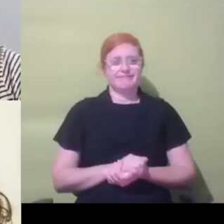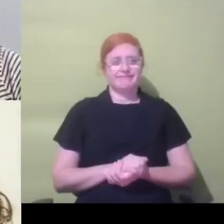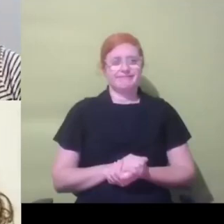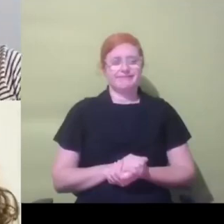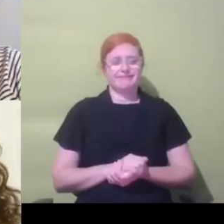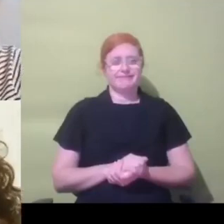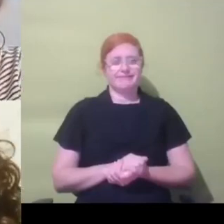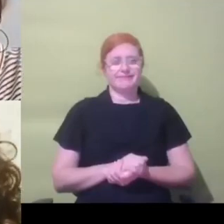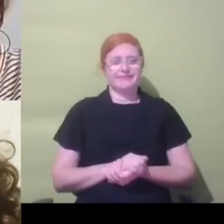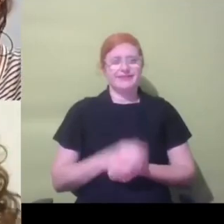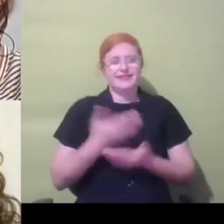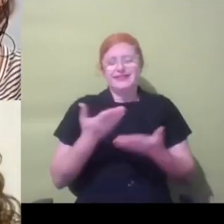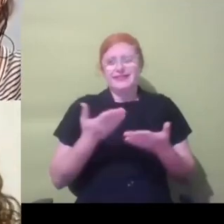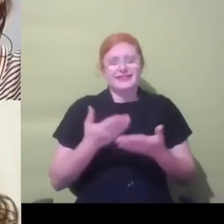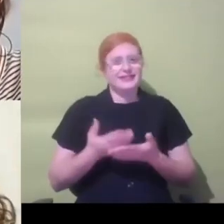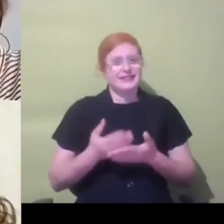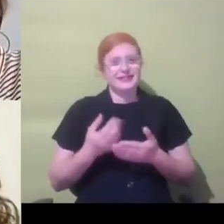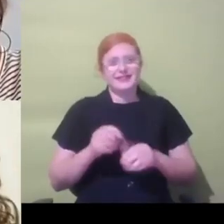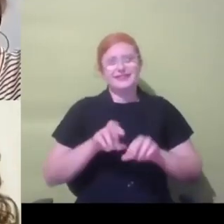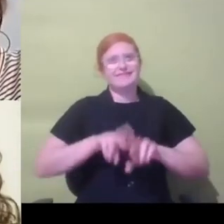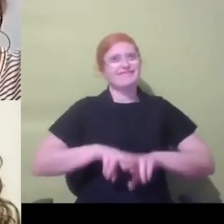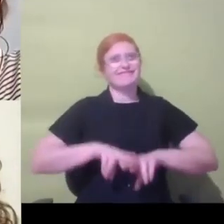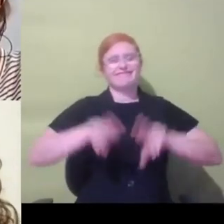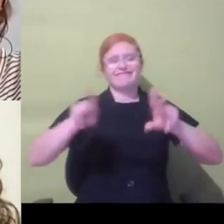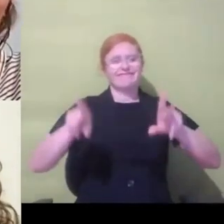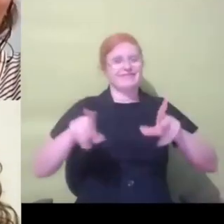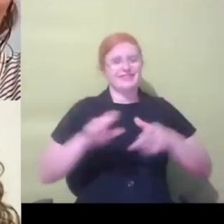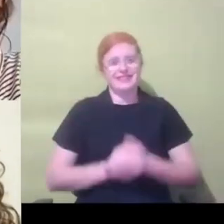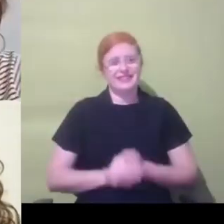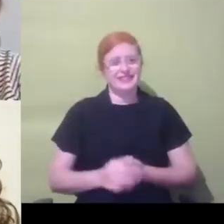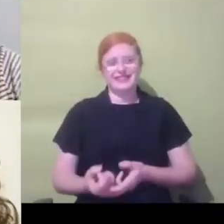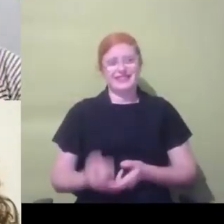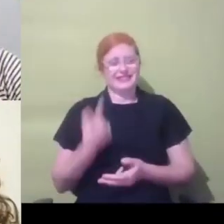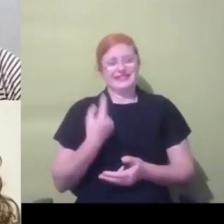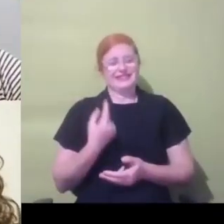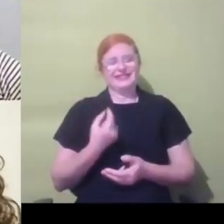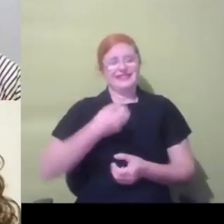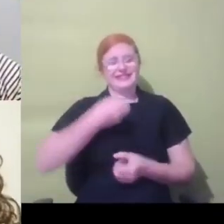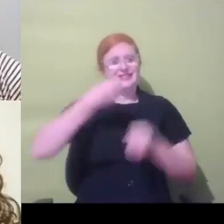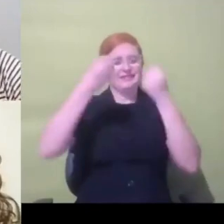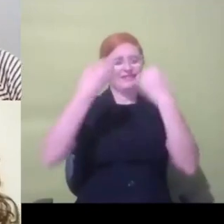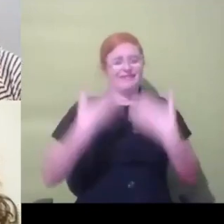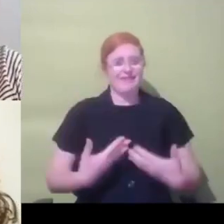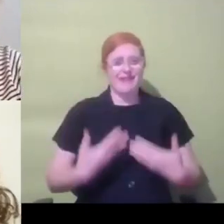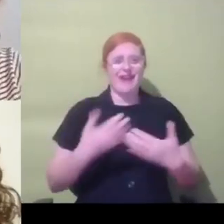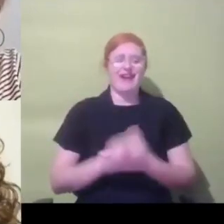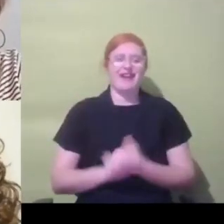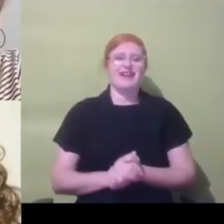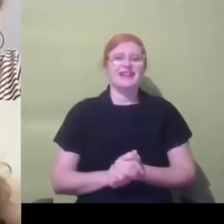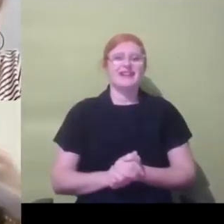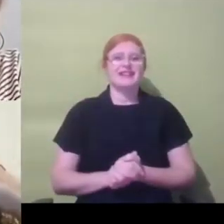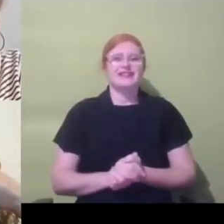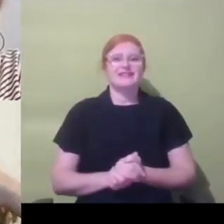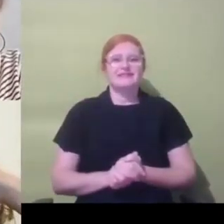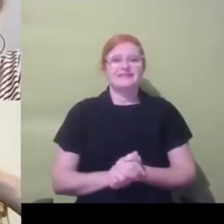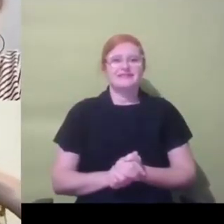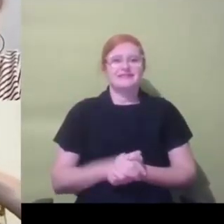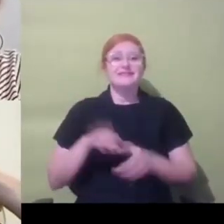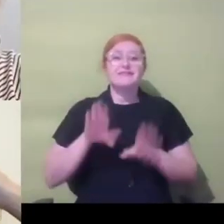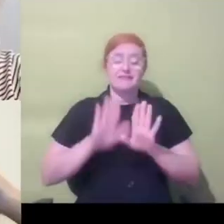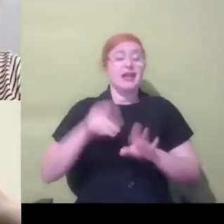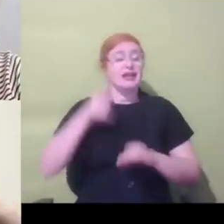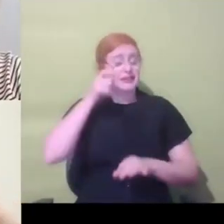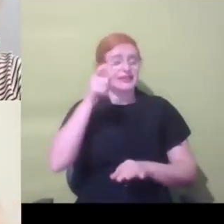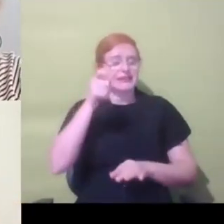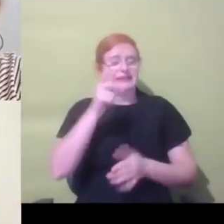Engraçado, né? Também esse exercício de observar para se descrever. É uma experiência, enfim, interessante sempre.